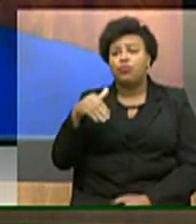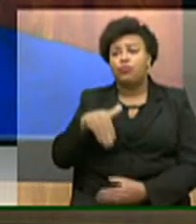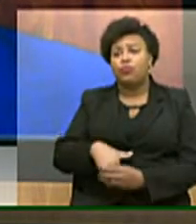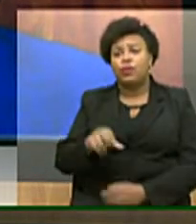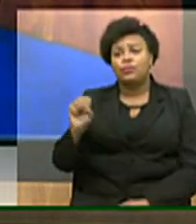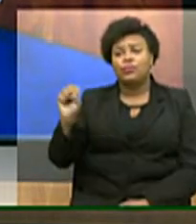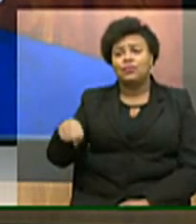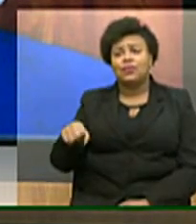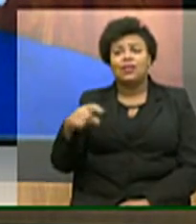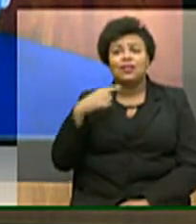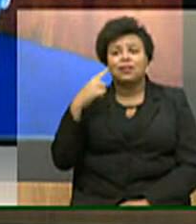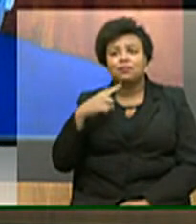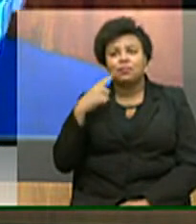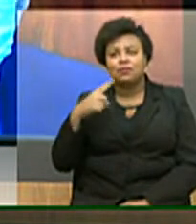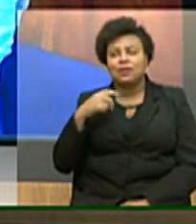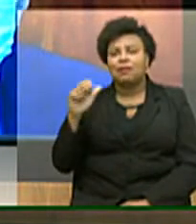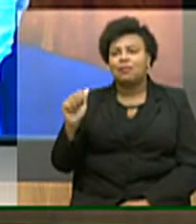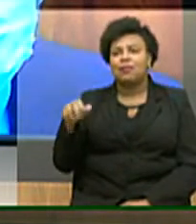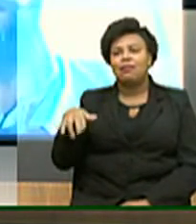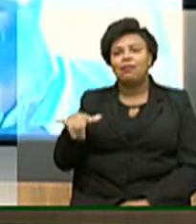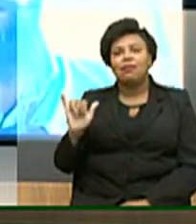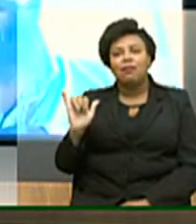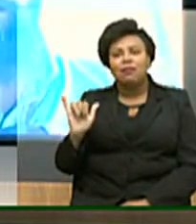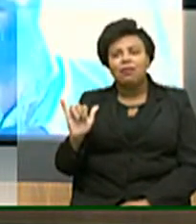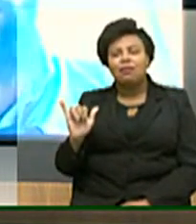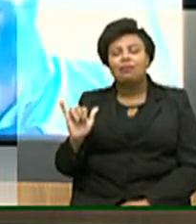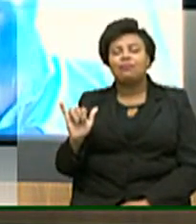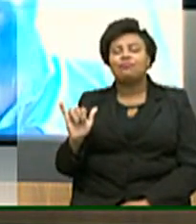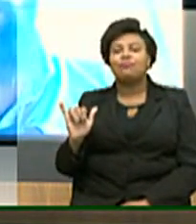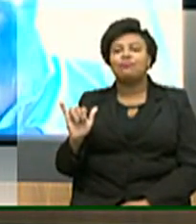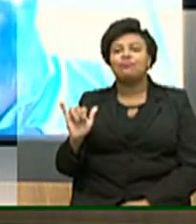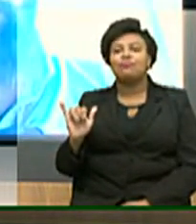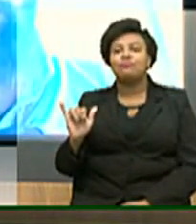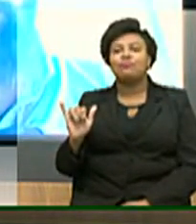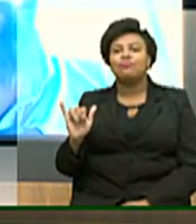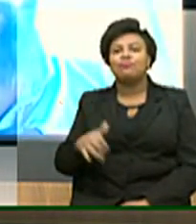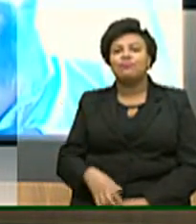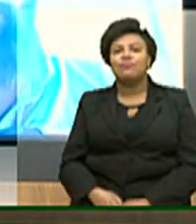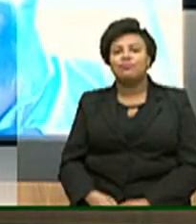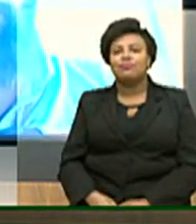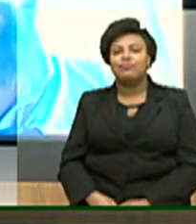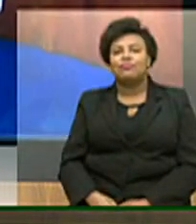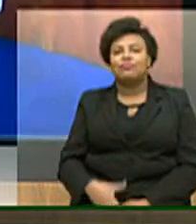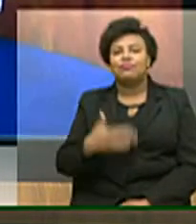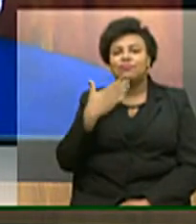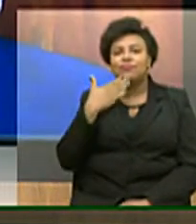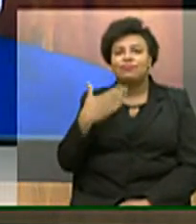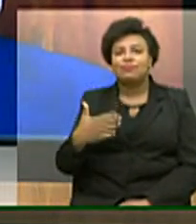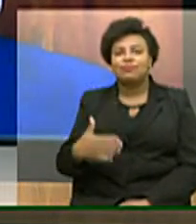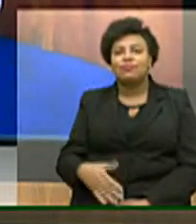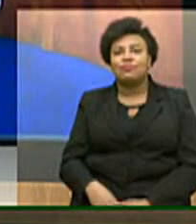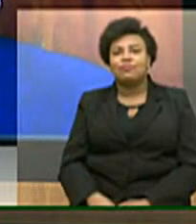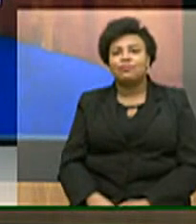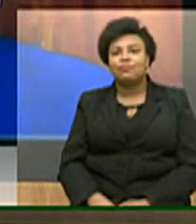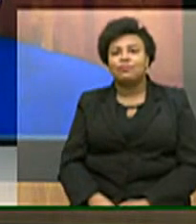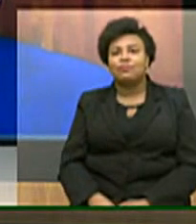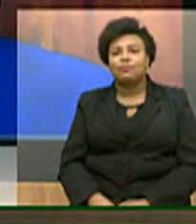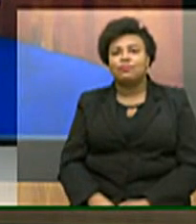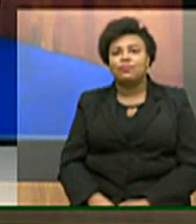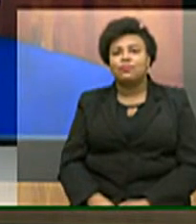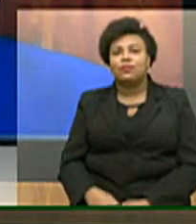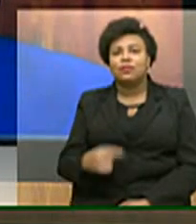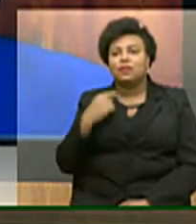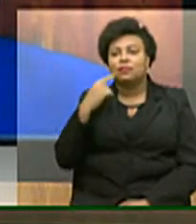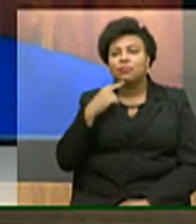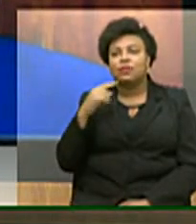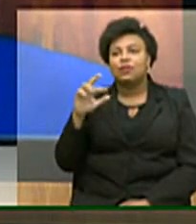presidente. Deputada Anne Ortiz. Favorável, presidente. Deputado